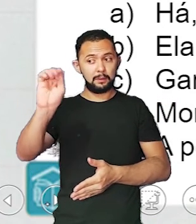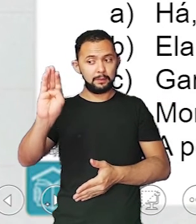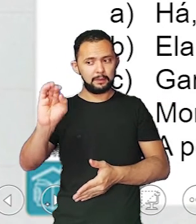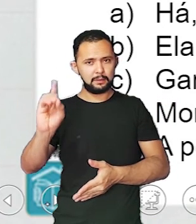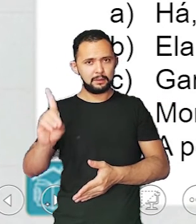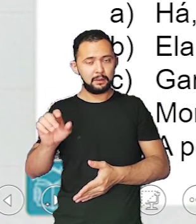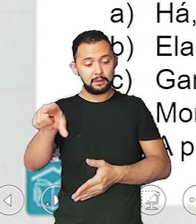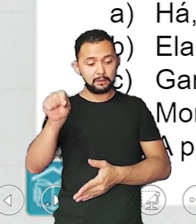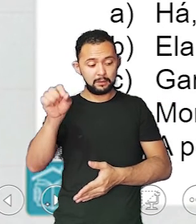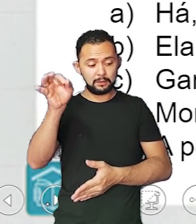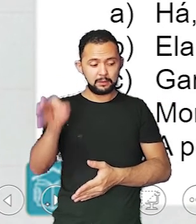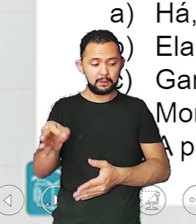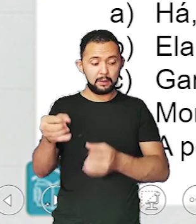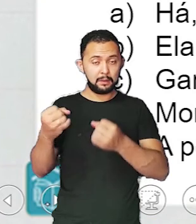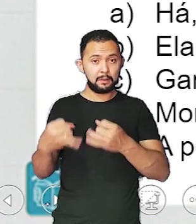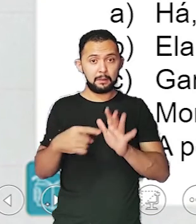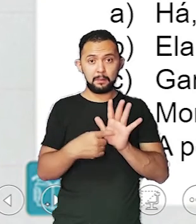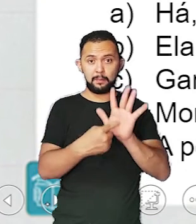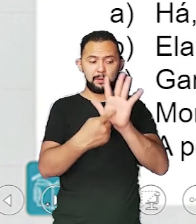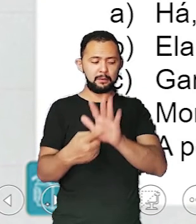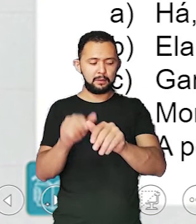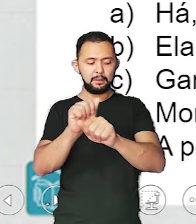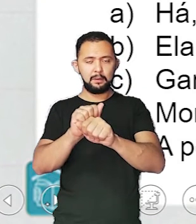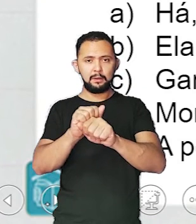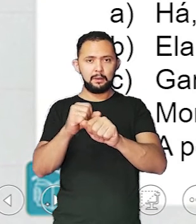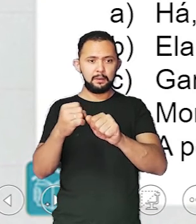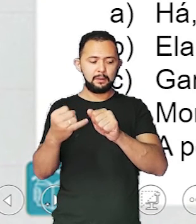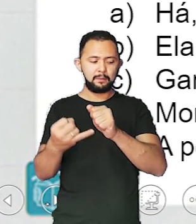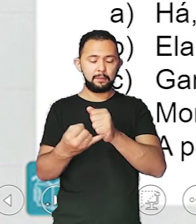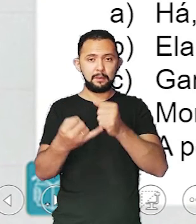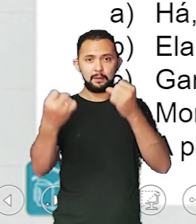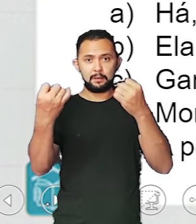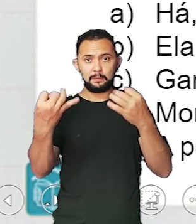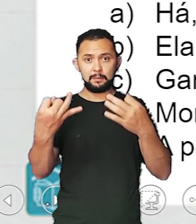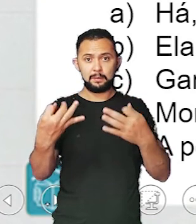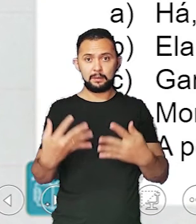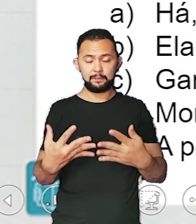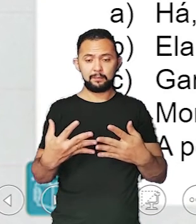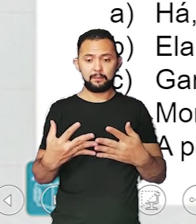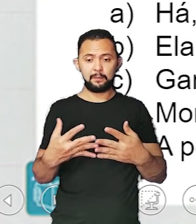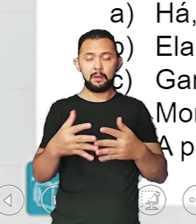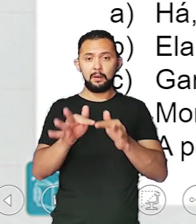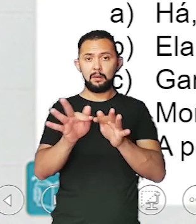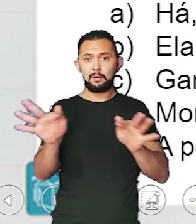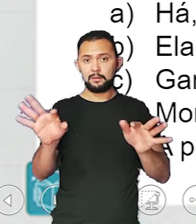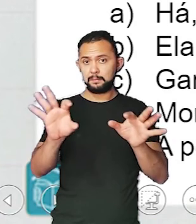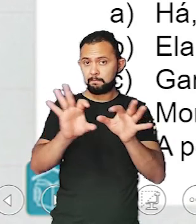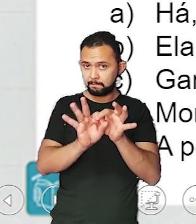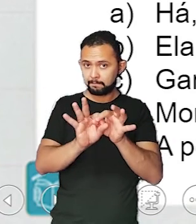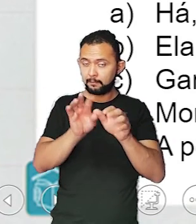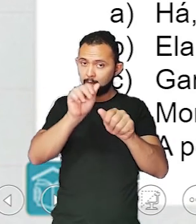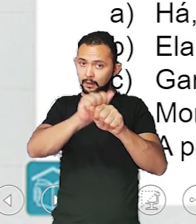adjetiva explicativa, né? Ele já deu o caminho todinho para você, ó. Oração subordinada